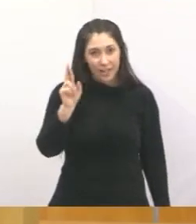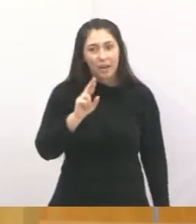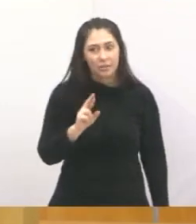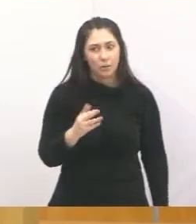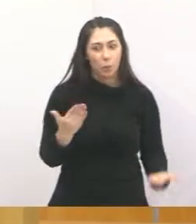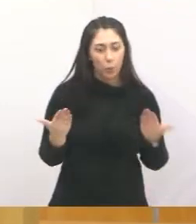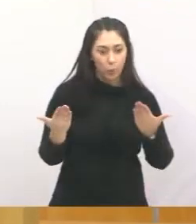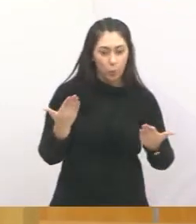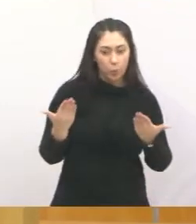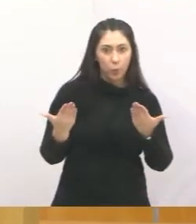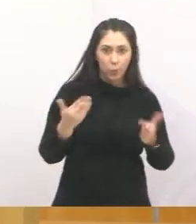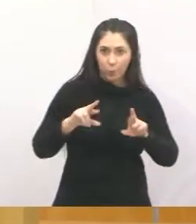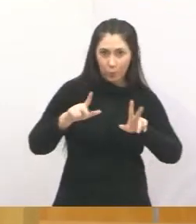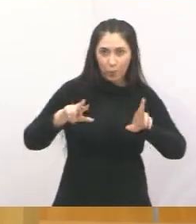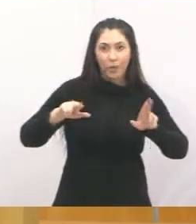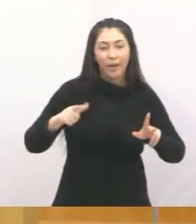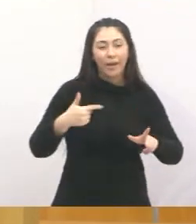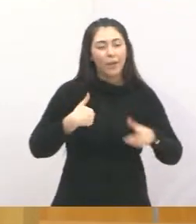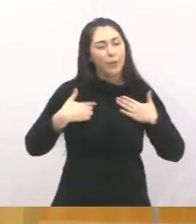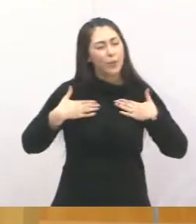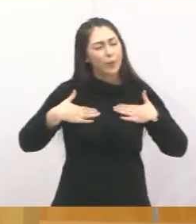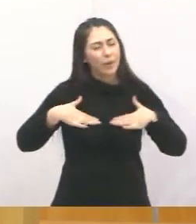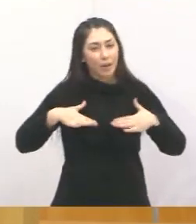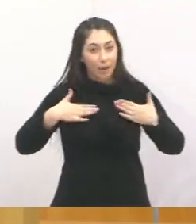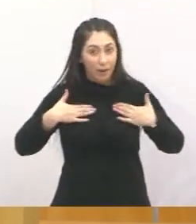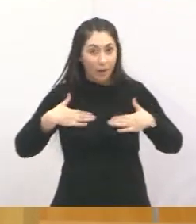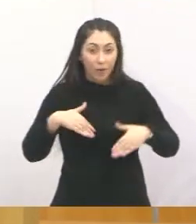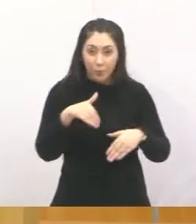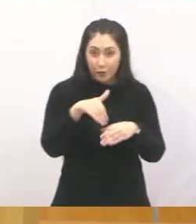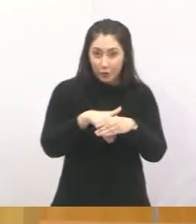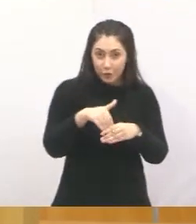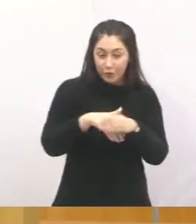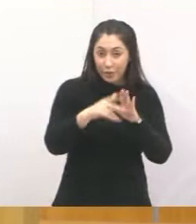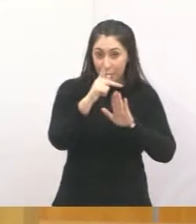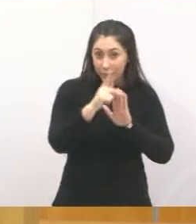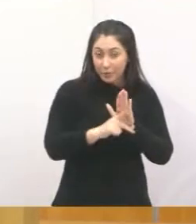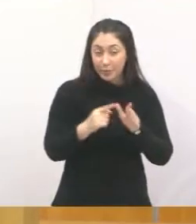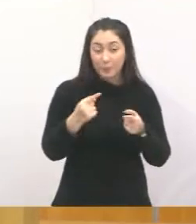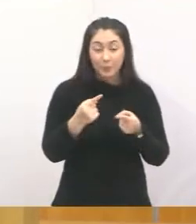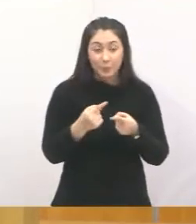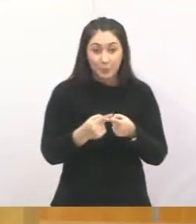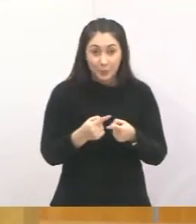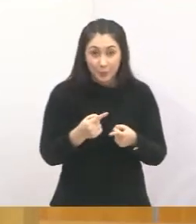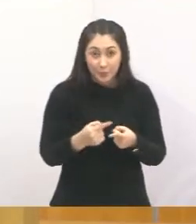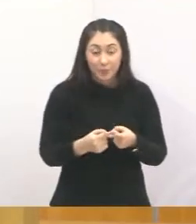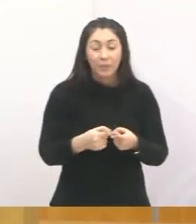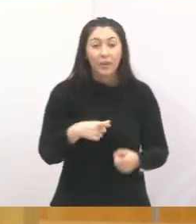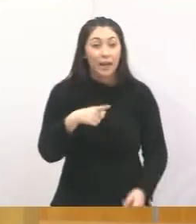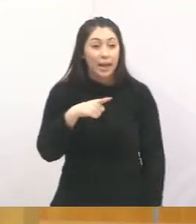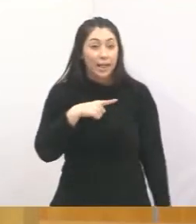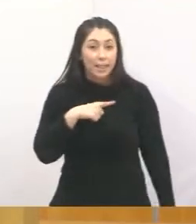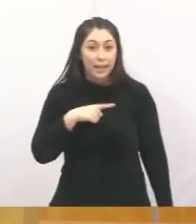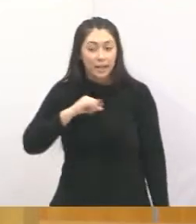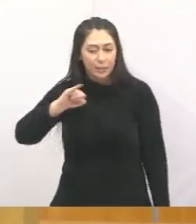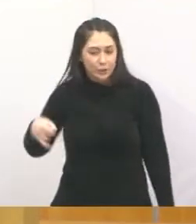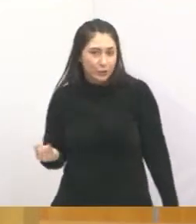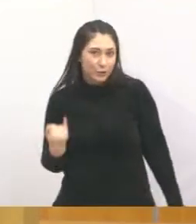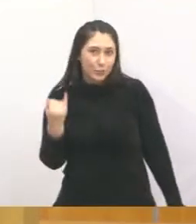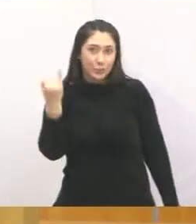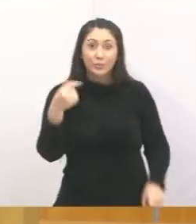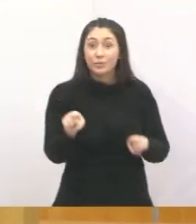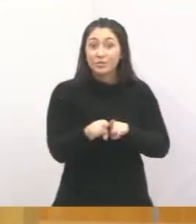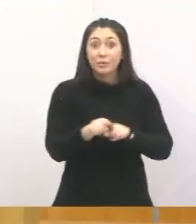eu fico tranquilo de votar esse projeto. Por quê? Existe juros e